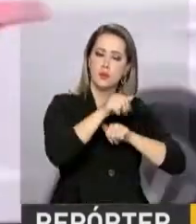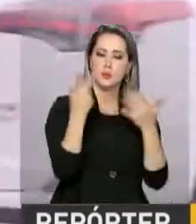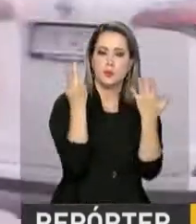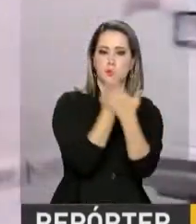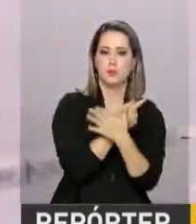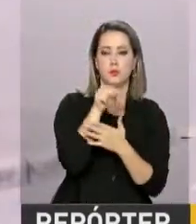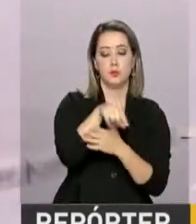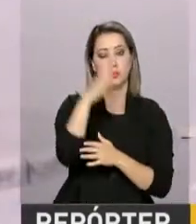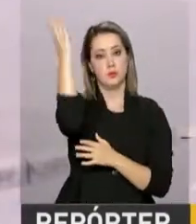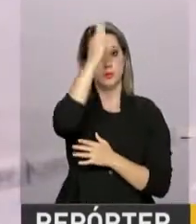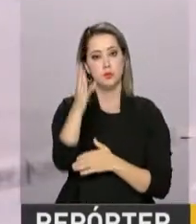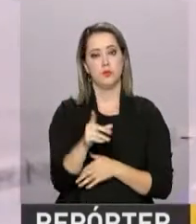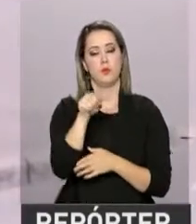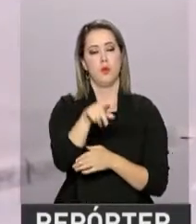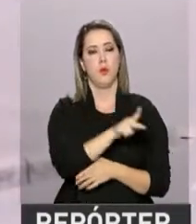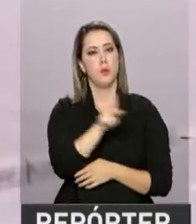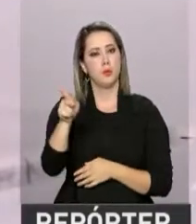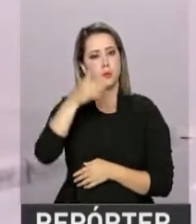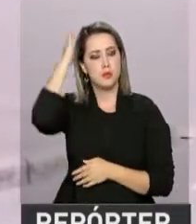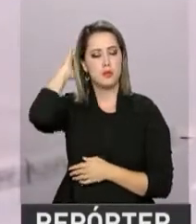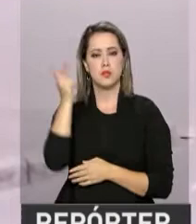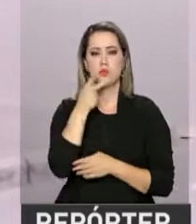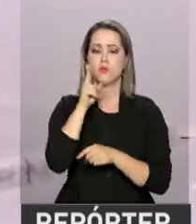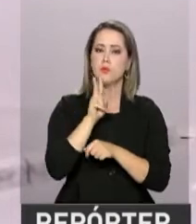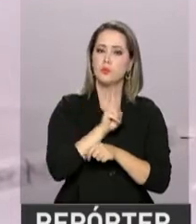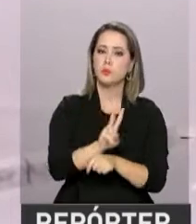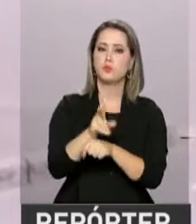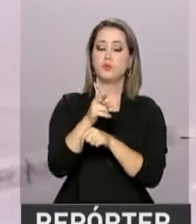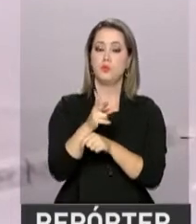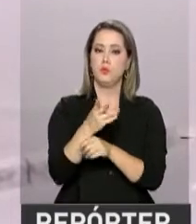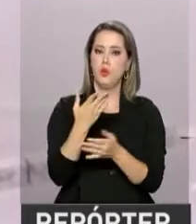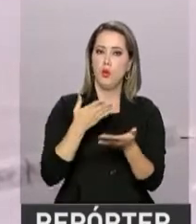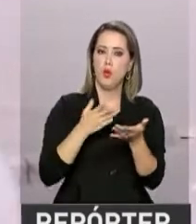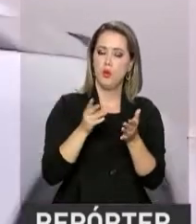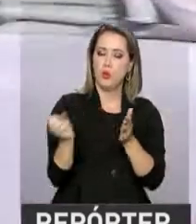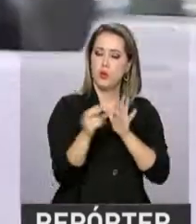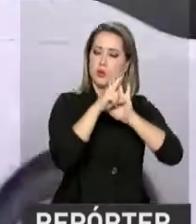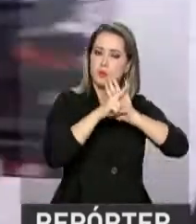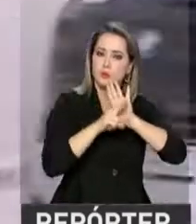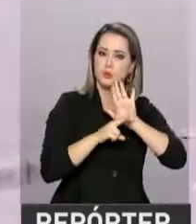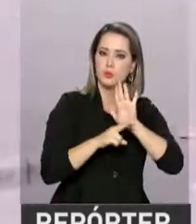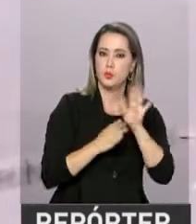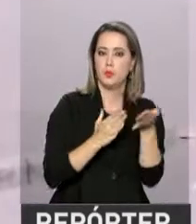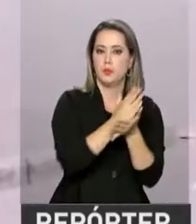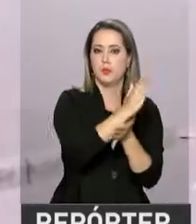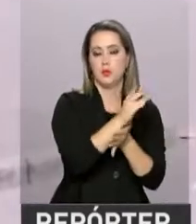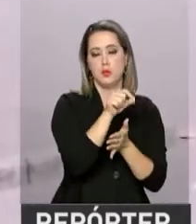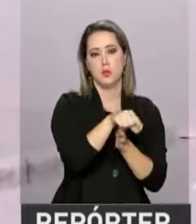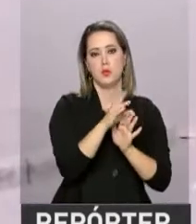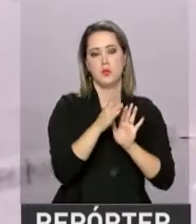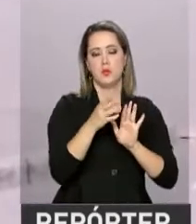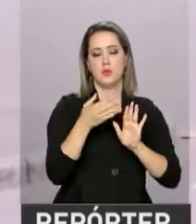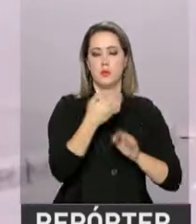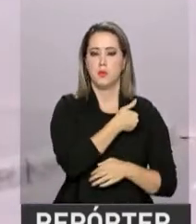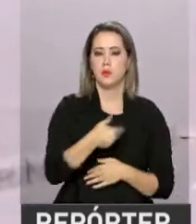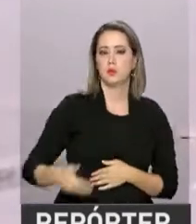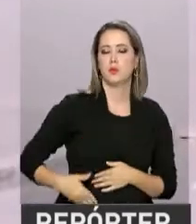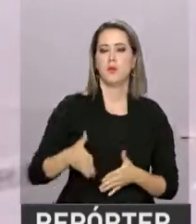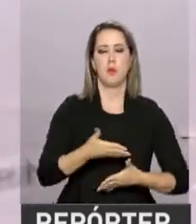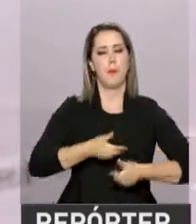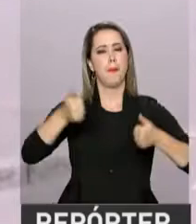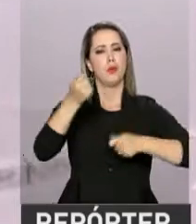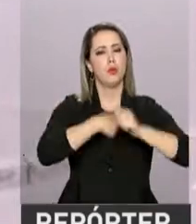no brasil michel temer defendeu que as reformas propostas pelo governo vão deixar a economia mais eficiente